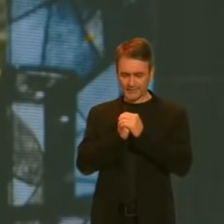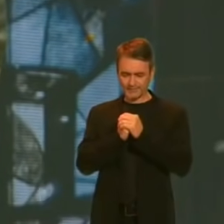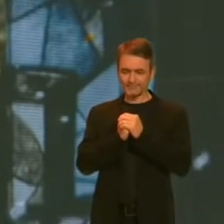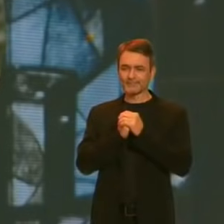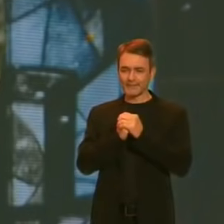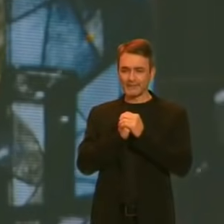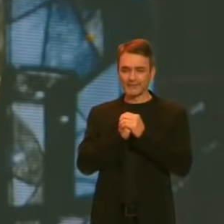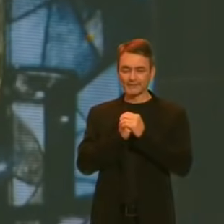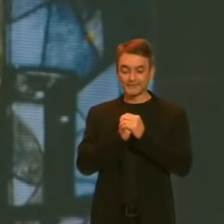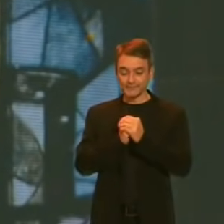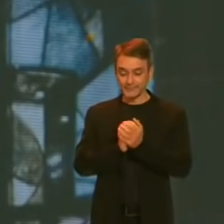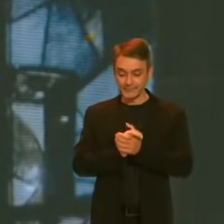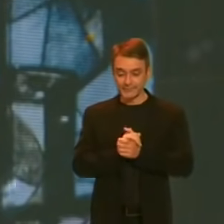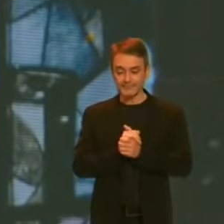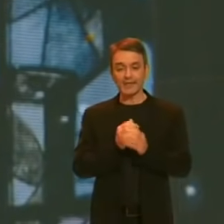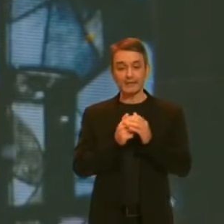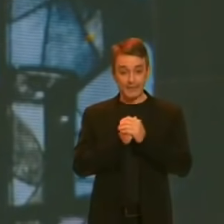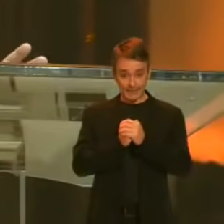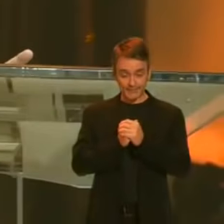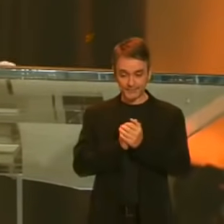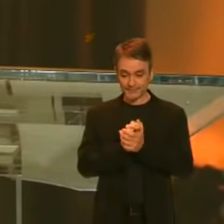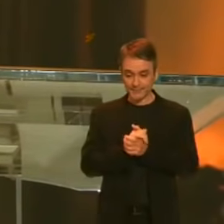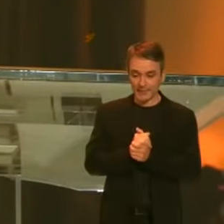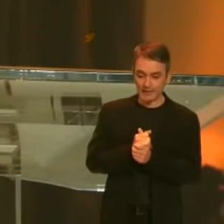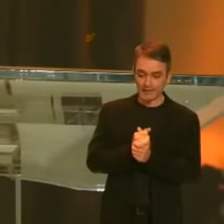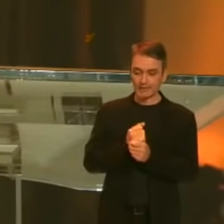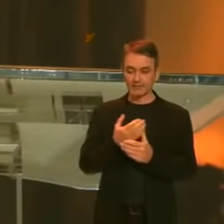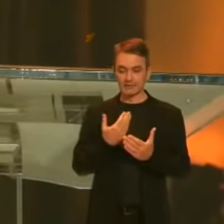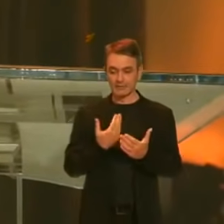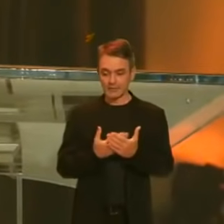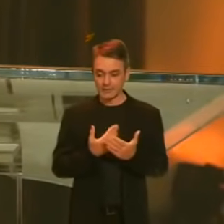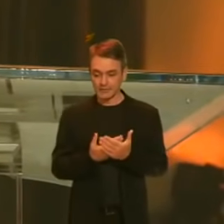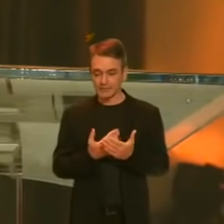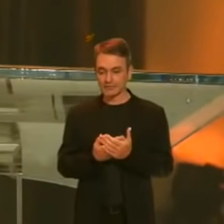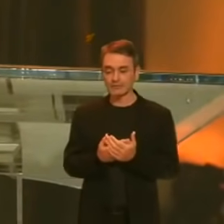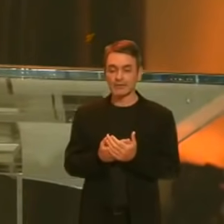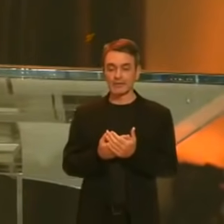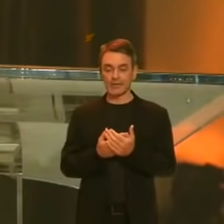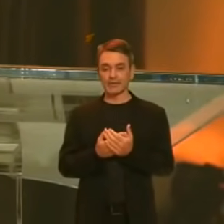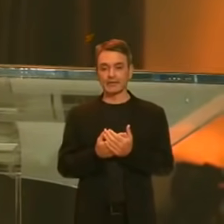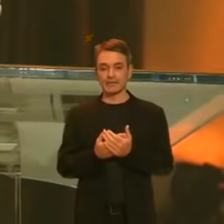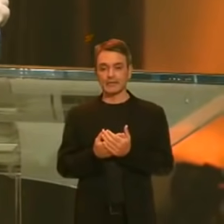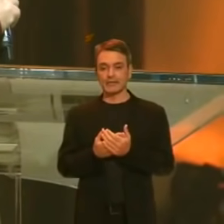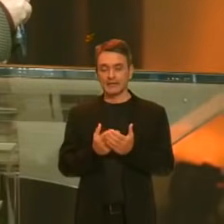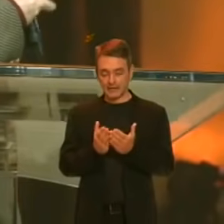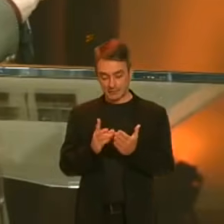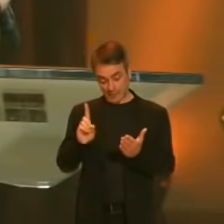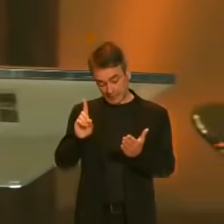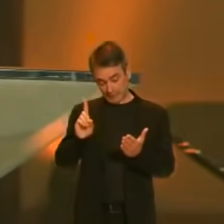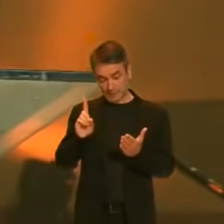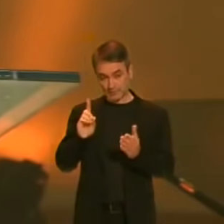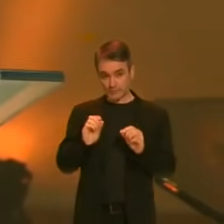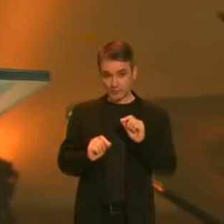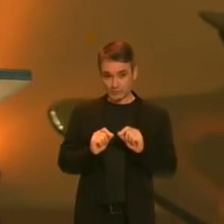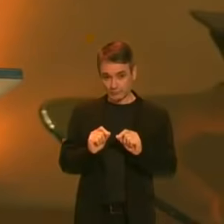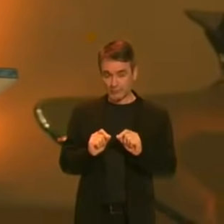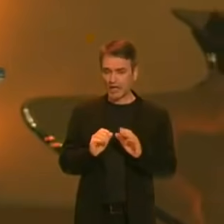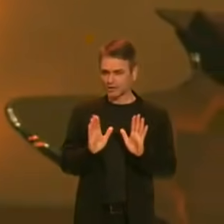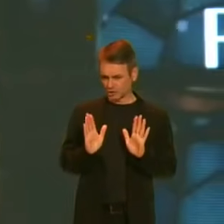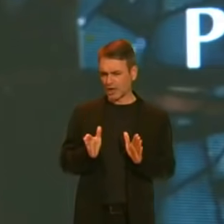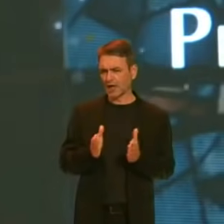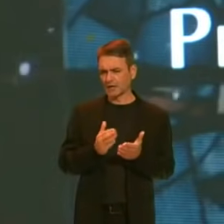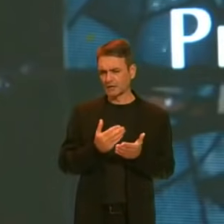e amém. Amém, queridos. Vamos estudar a palavra de Deus. Nós temos estudado alguns trechos